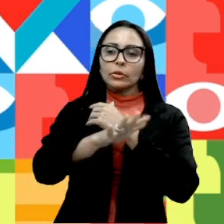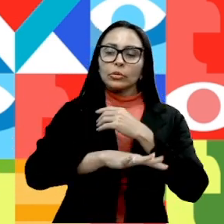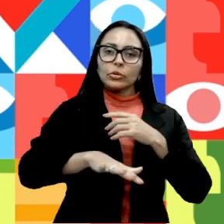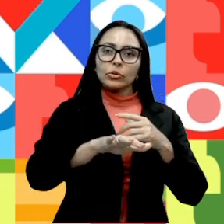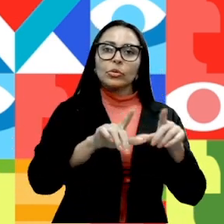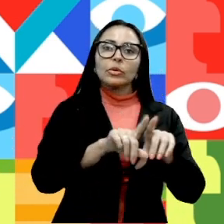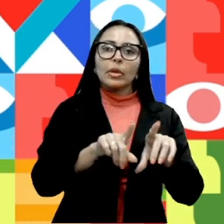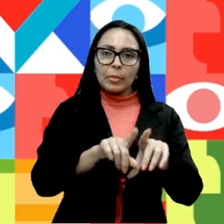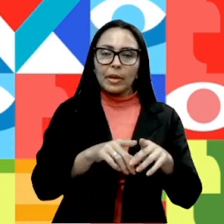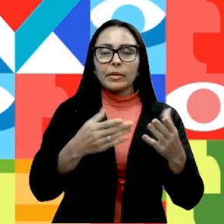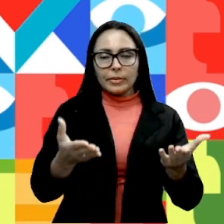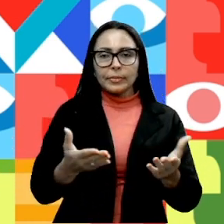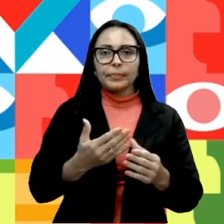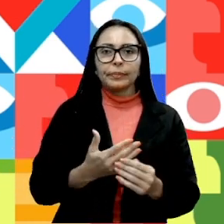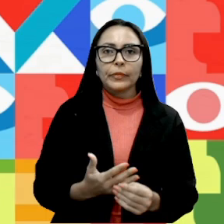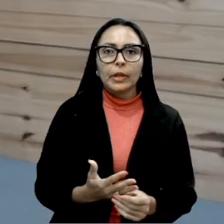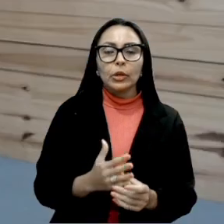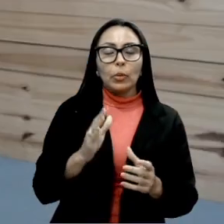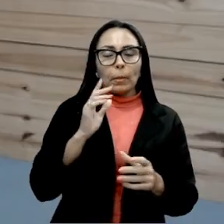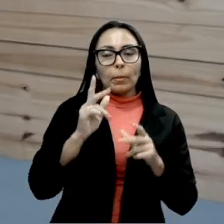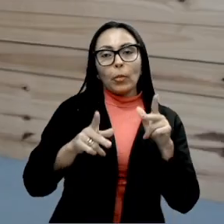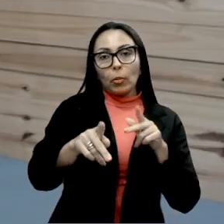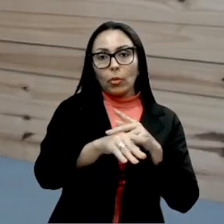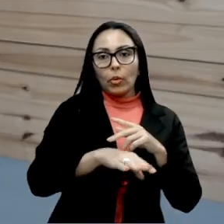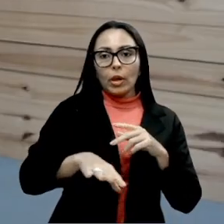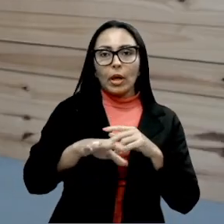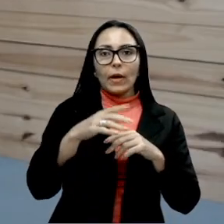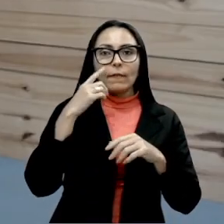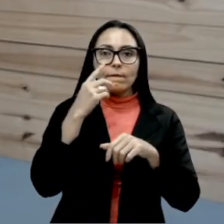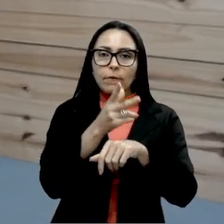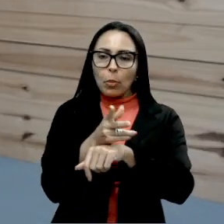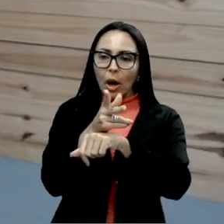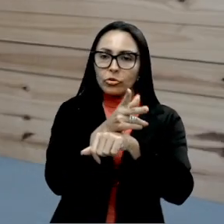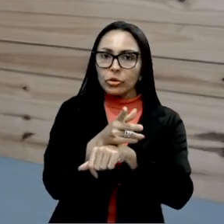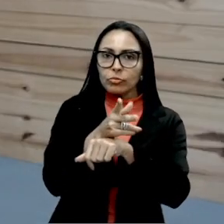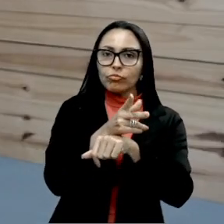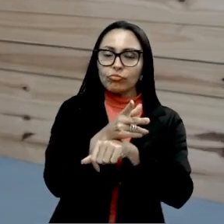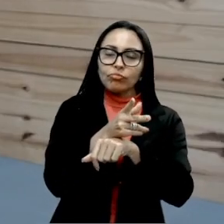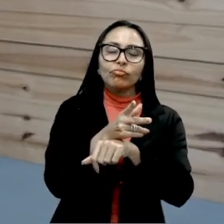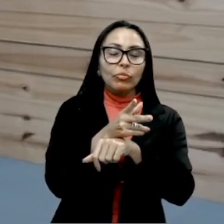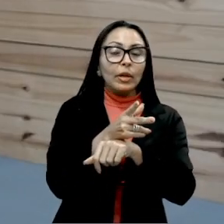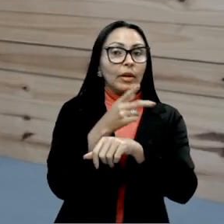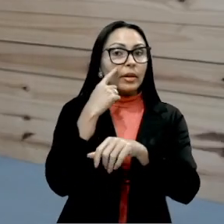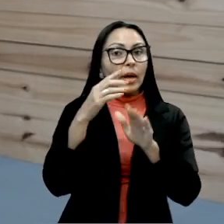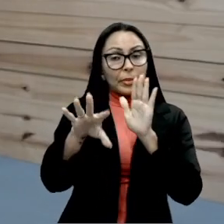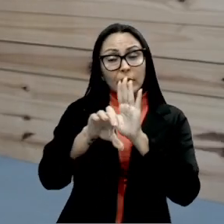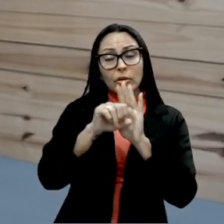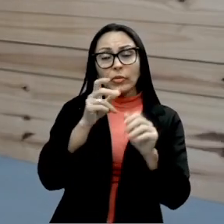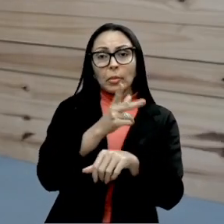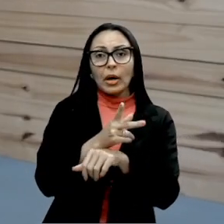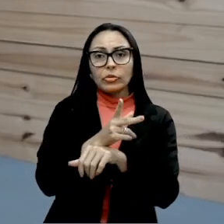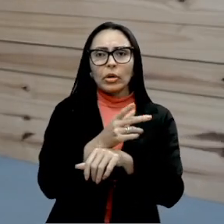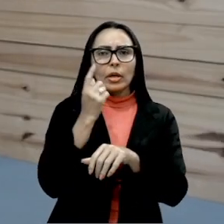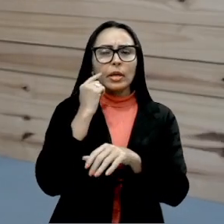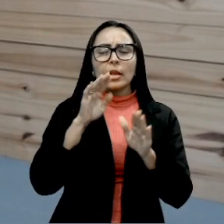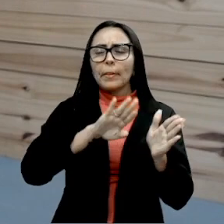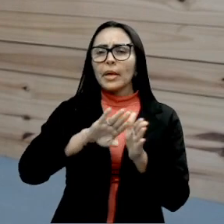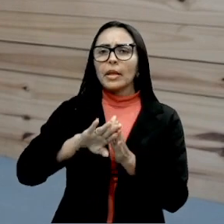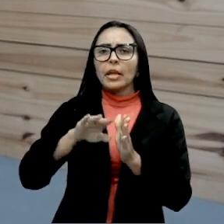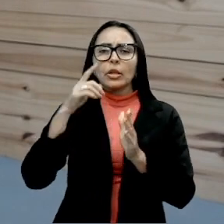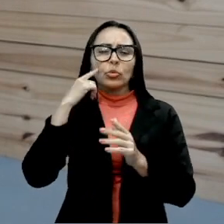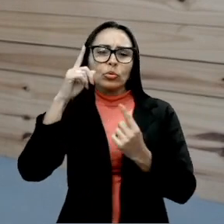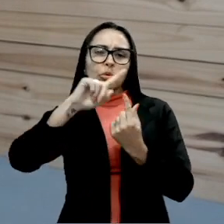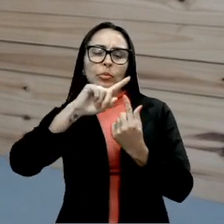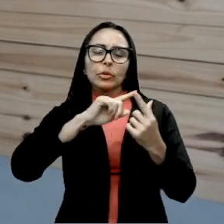externa captação. No popular, filmagem. Captação, filmagem, dependendo do tipo de trabalho,